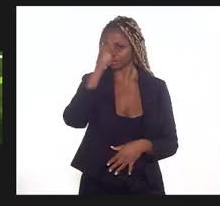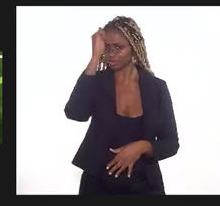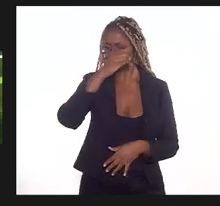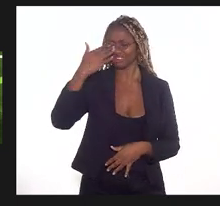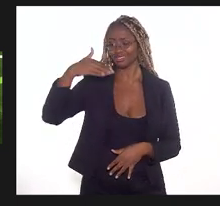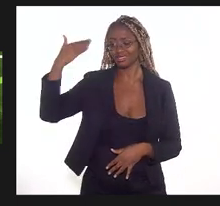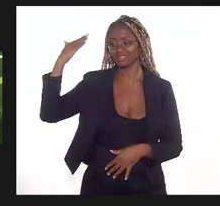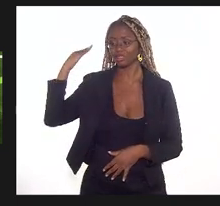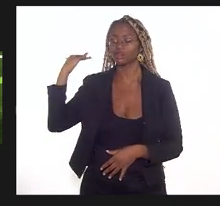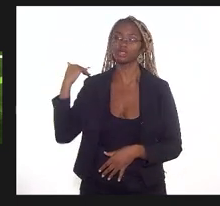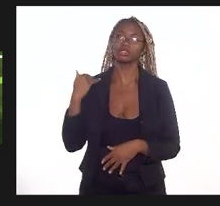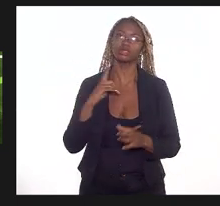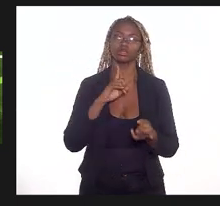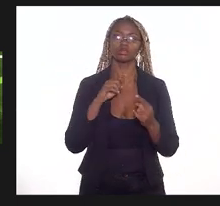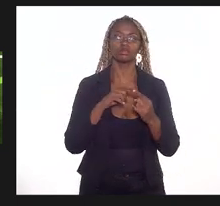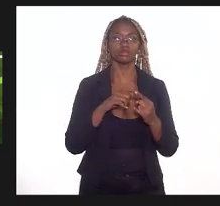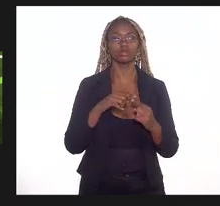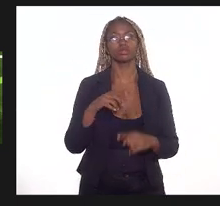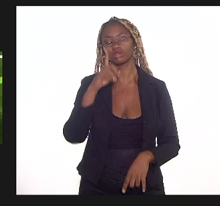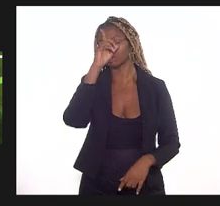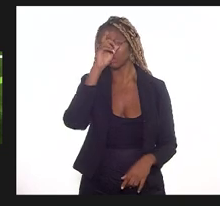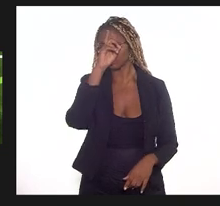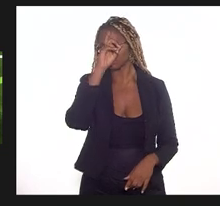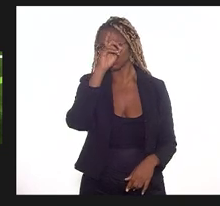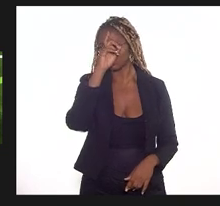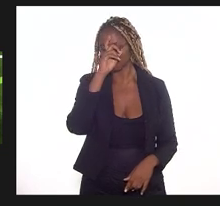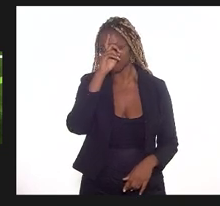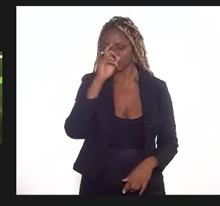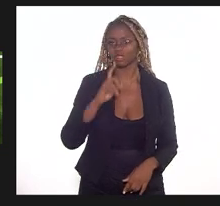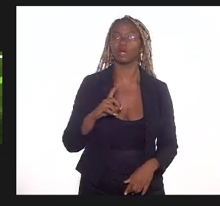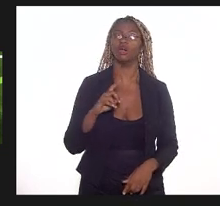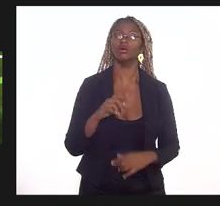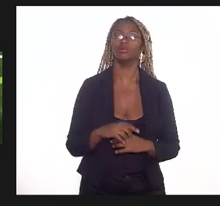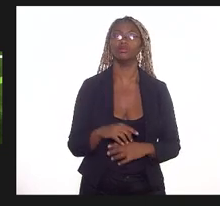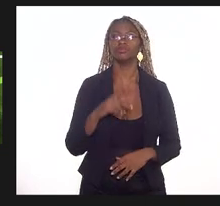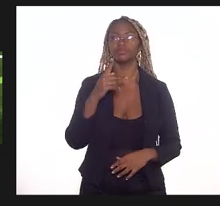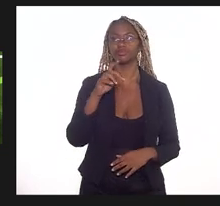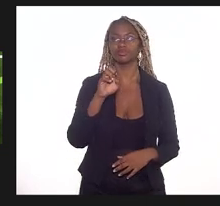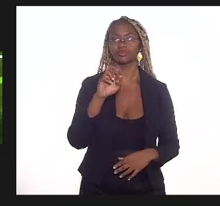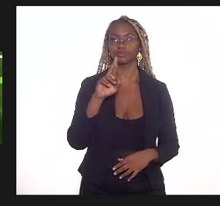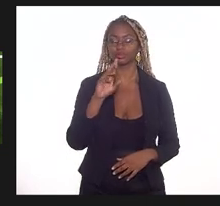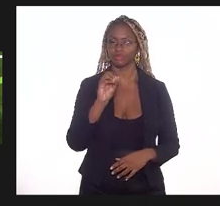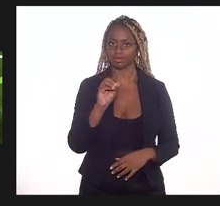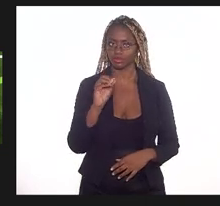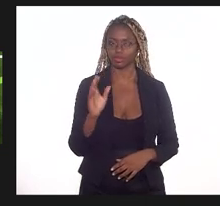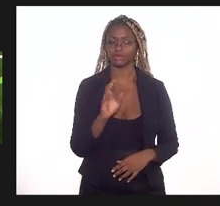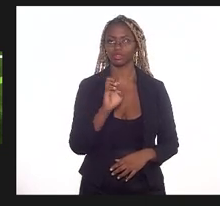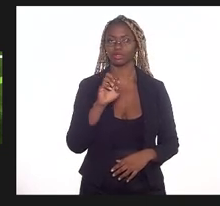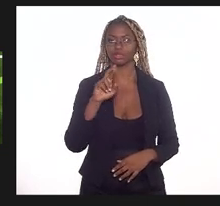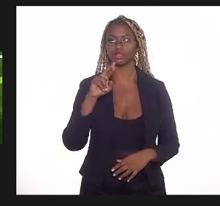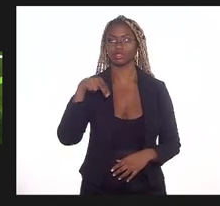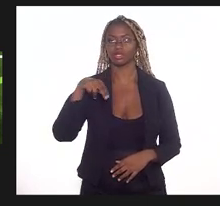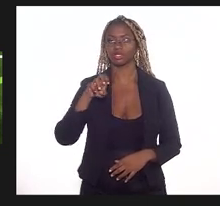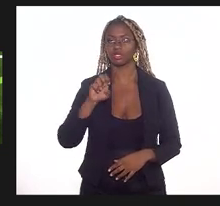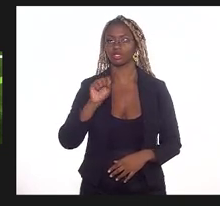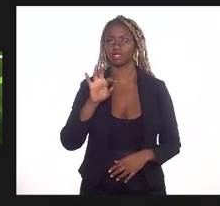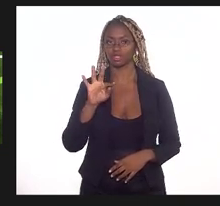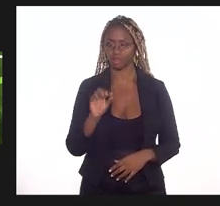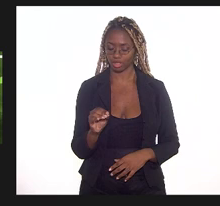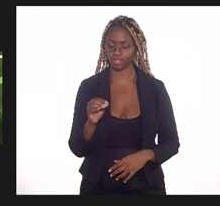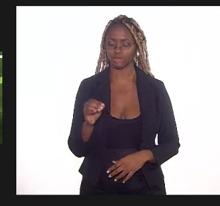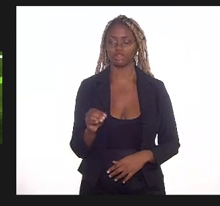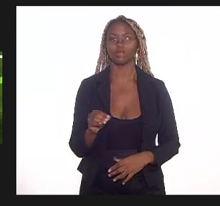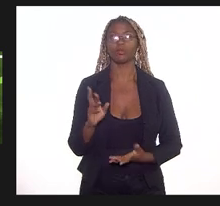justamente referenciar o Hospital Pedro Ernesto para que possa ser um hospital de referência às doenças raras. Eu tive, inclusive,